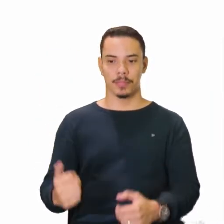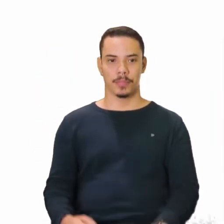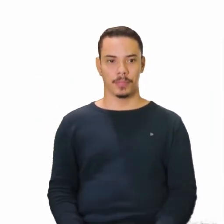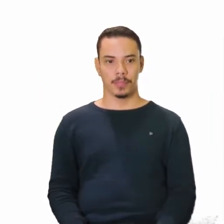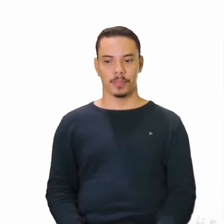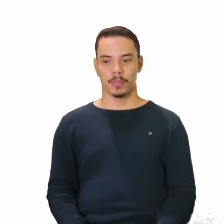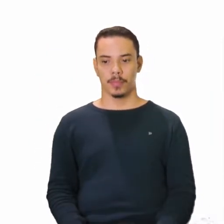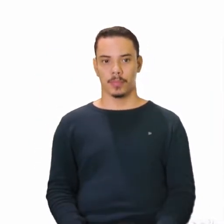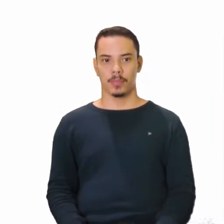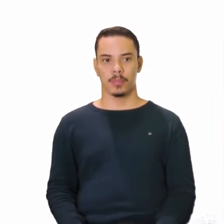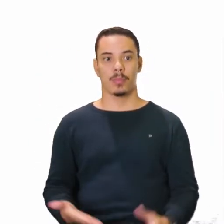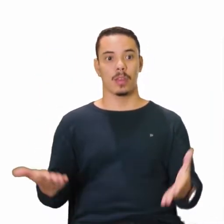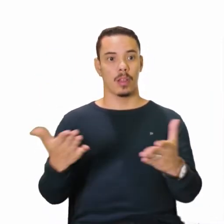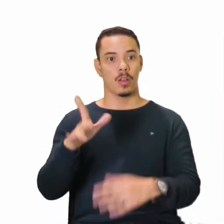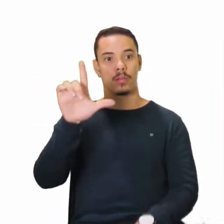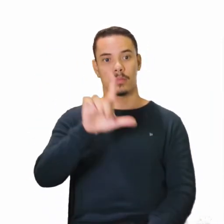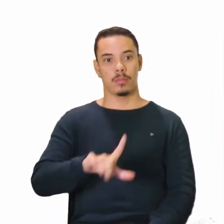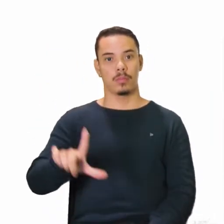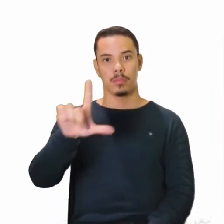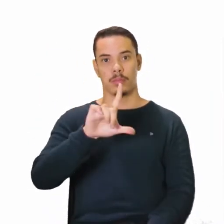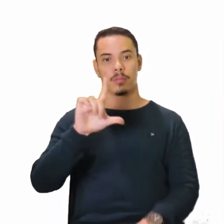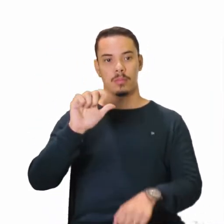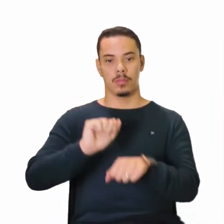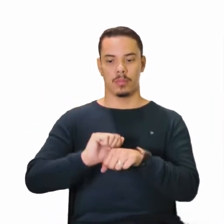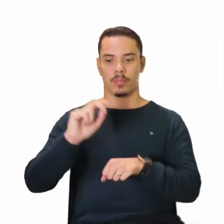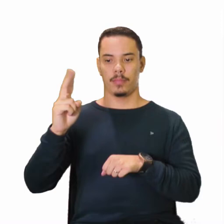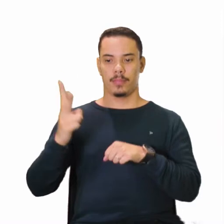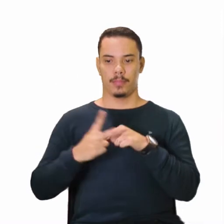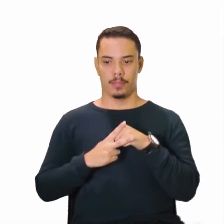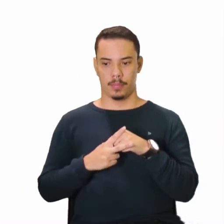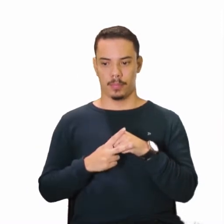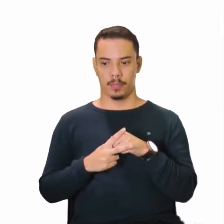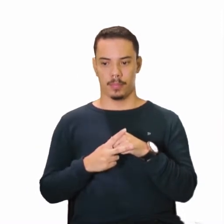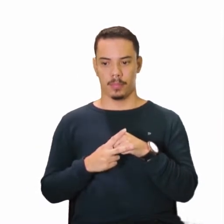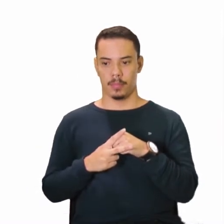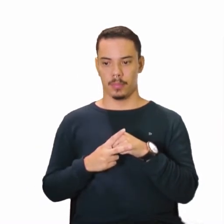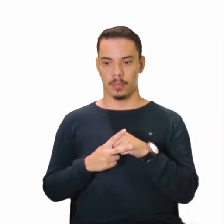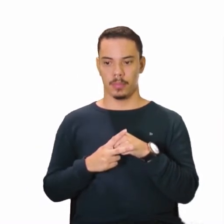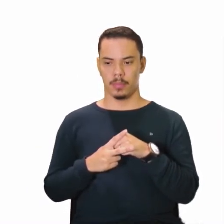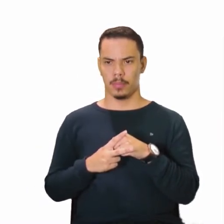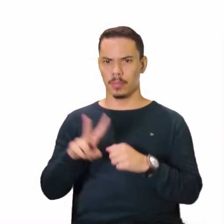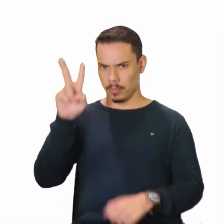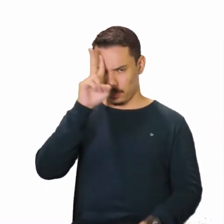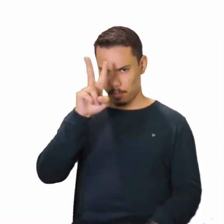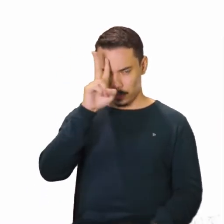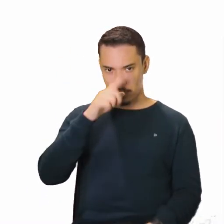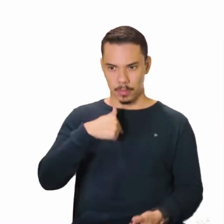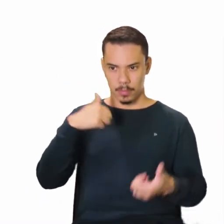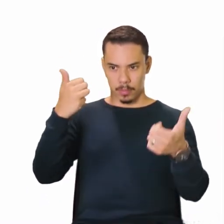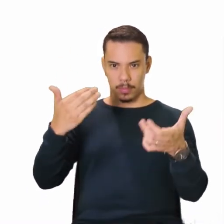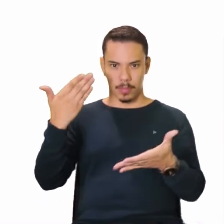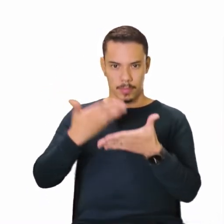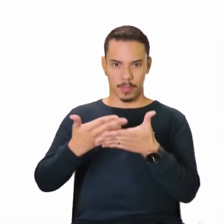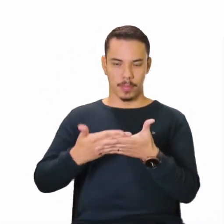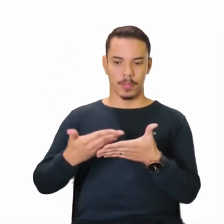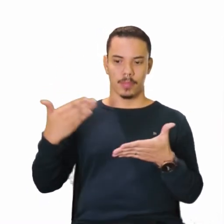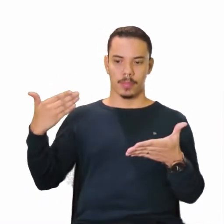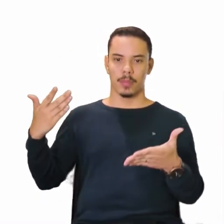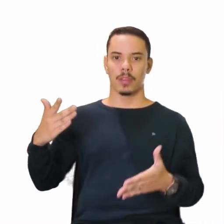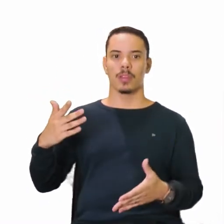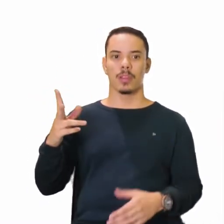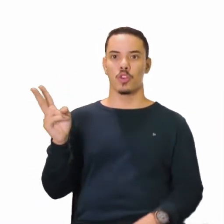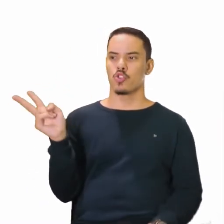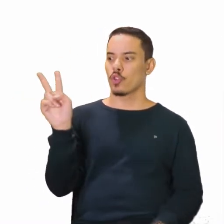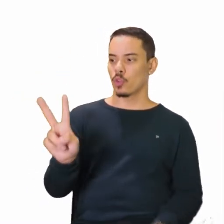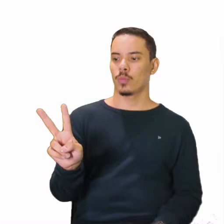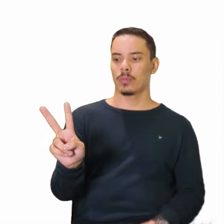locuções adverbiais, amadinho. Falou em locução, vamos lá. É o quê? Lembra que a gente disse na aula anterior? Aquela